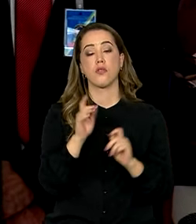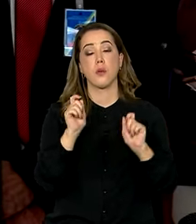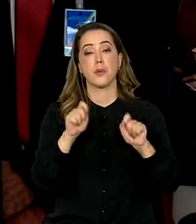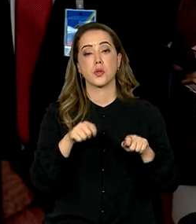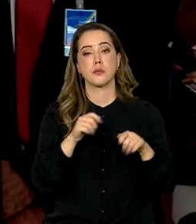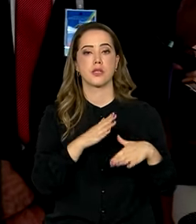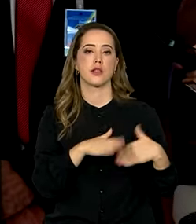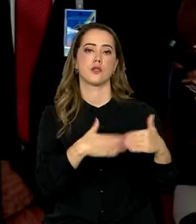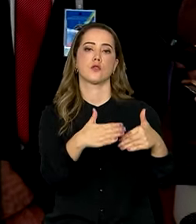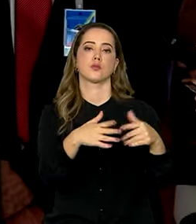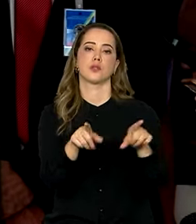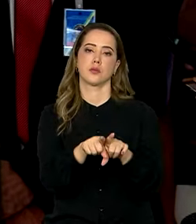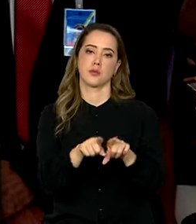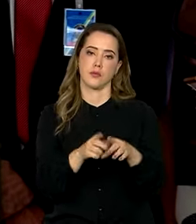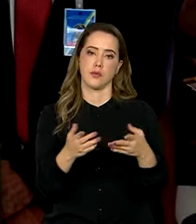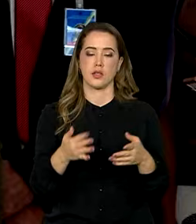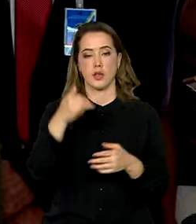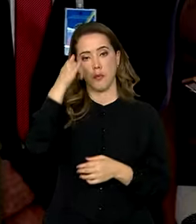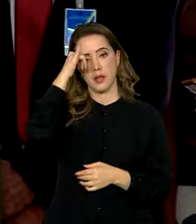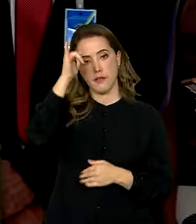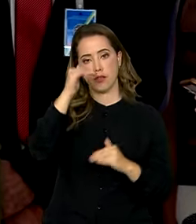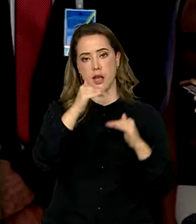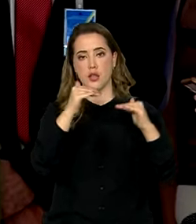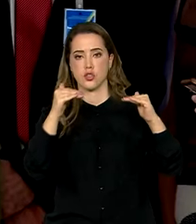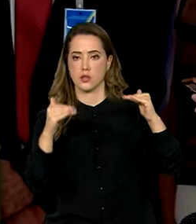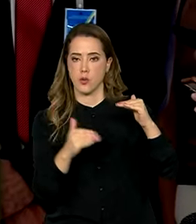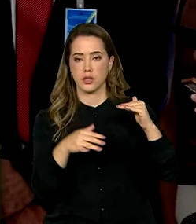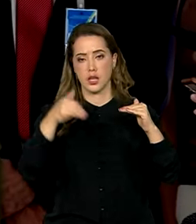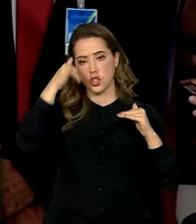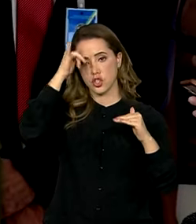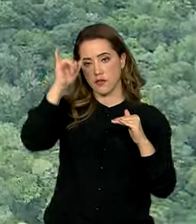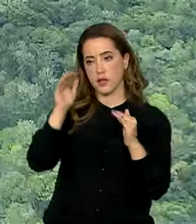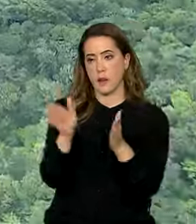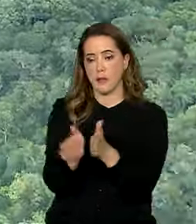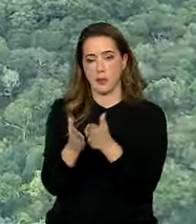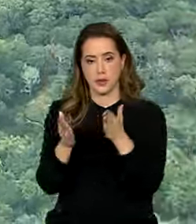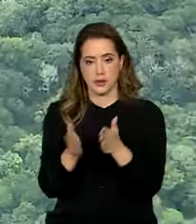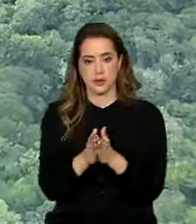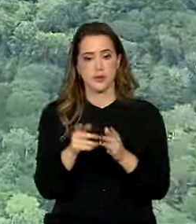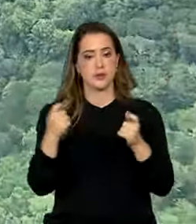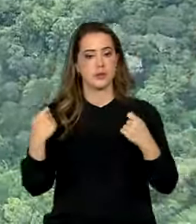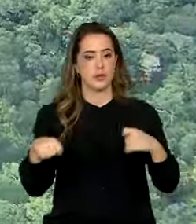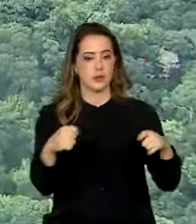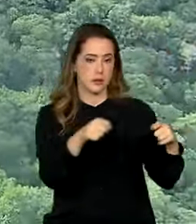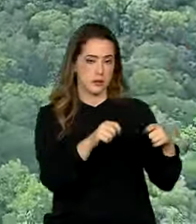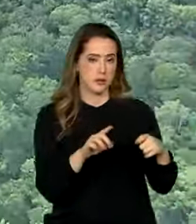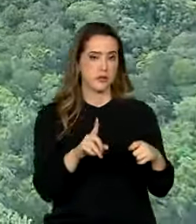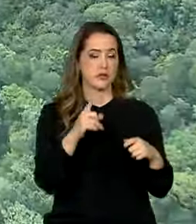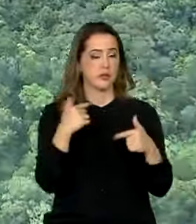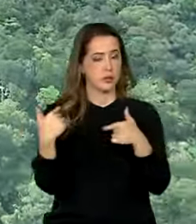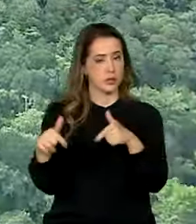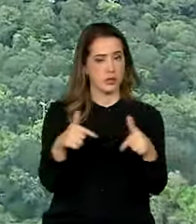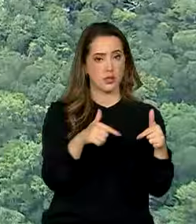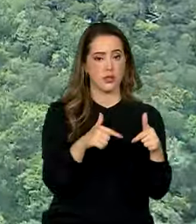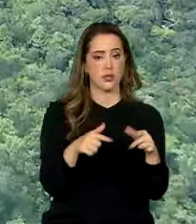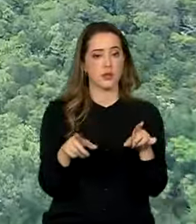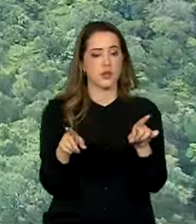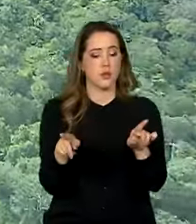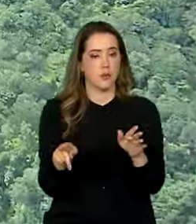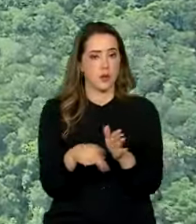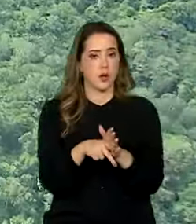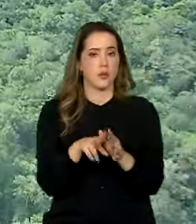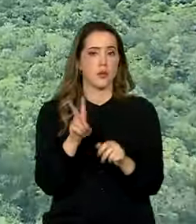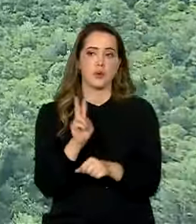desenvolvimento, aonde o combate à desigualdade, o combate à pobreza seja uma das ferramentas, inclusive para